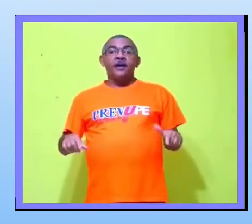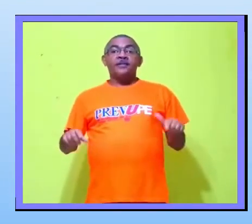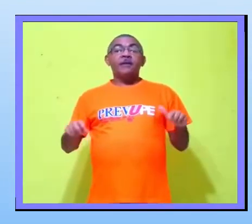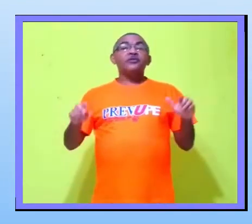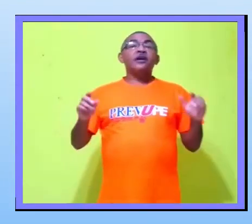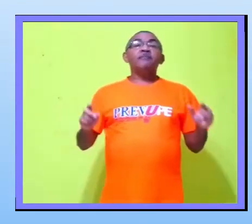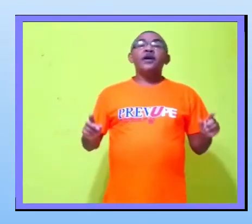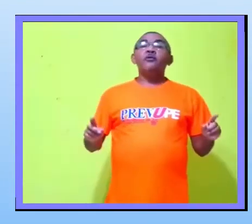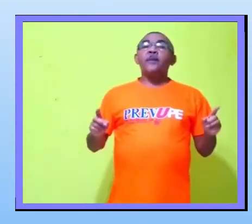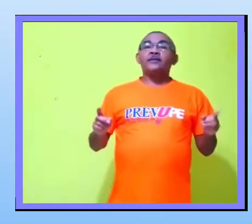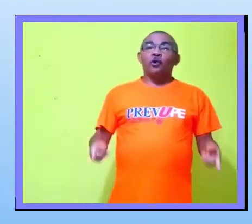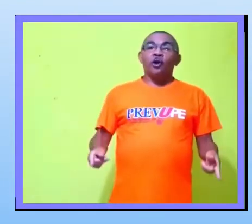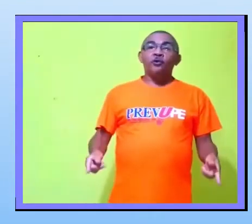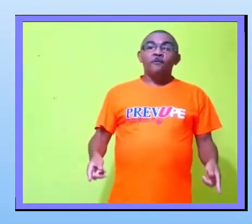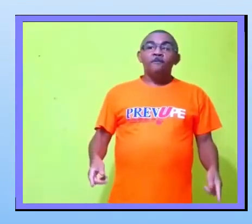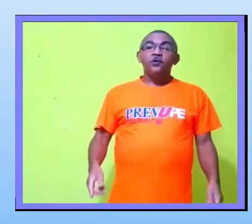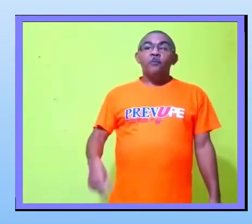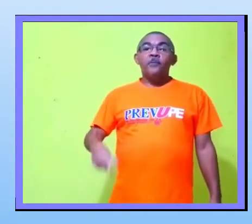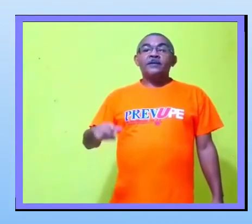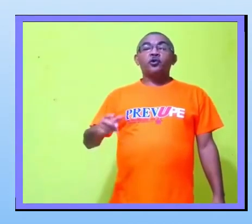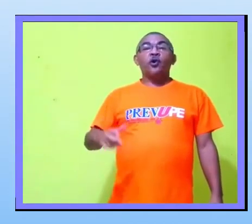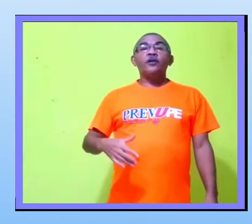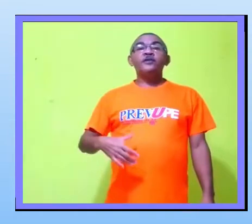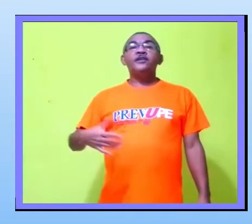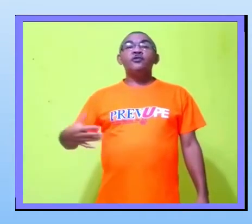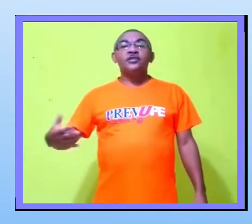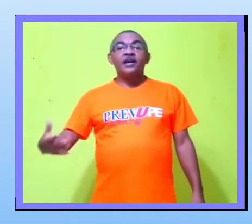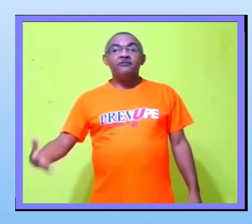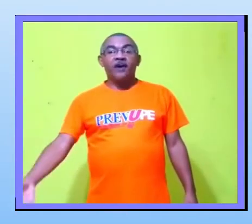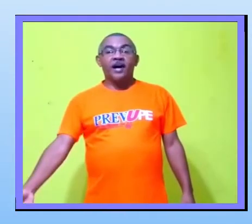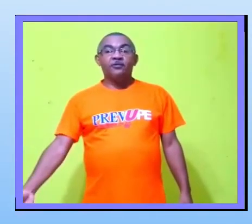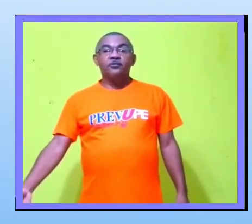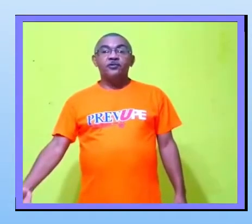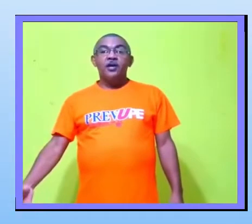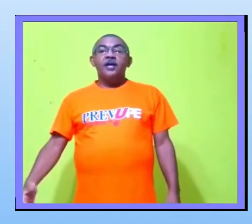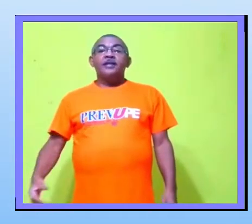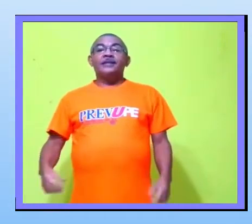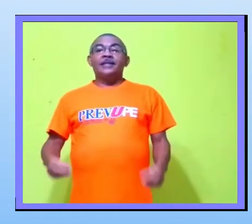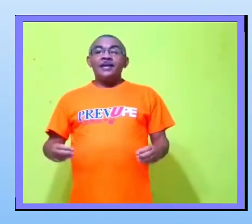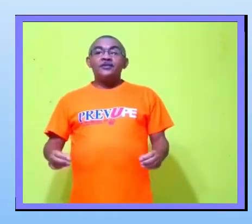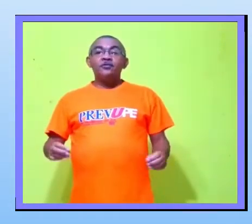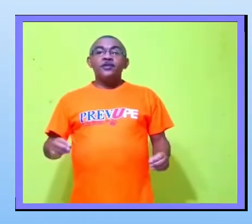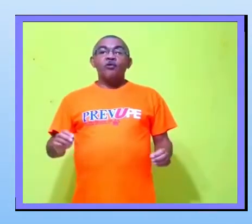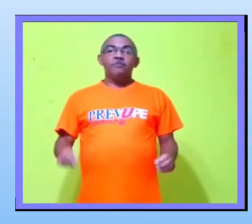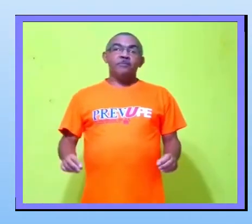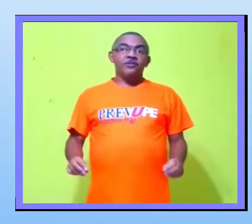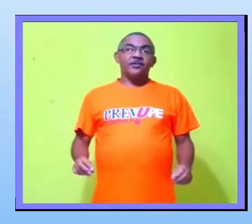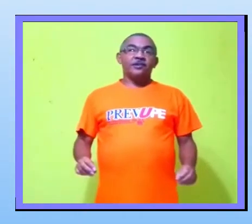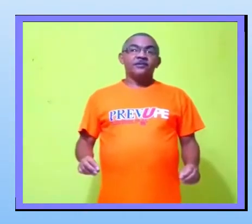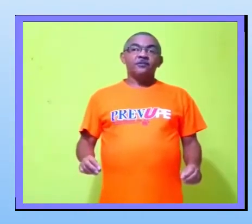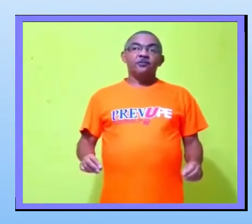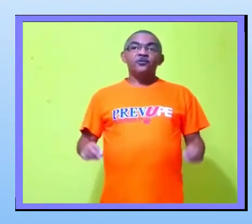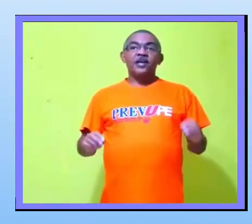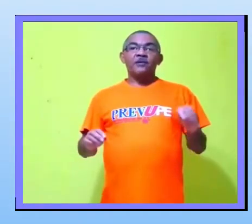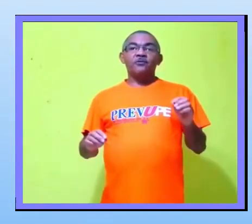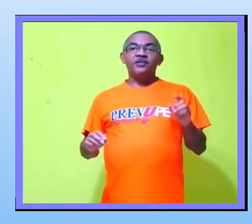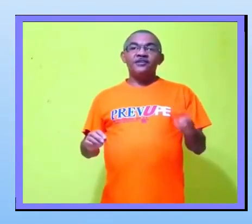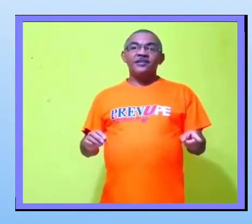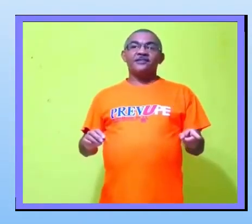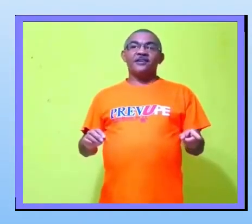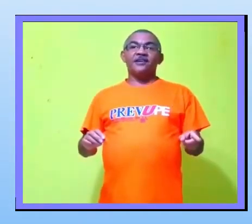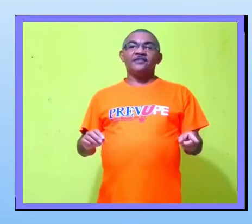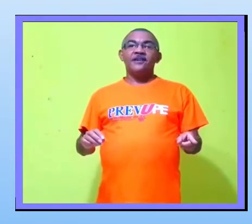C2H4O2. Temos também o petróleo e seus derivados. Desde os alquimistas do